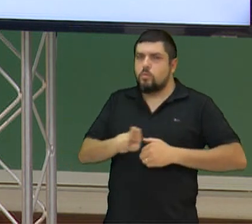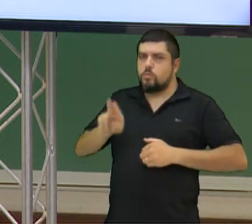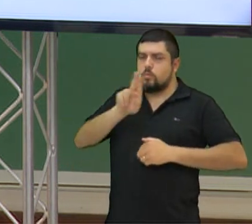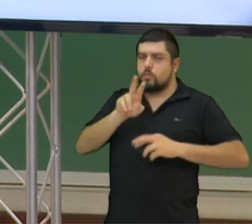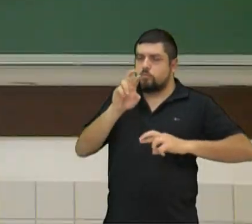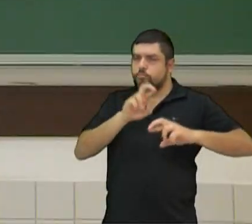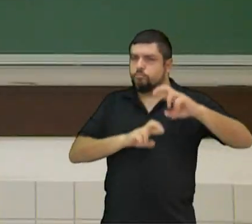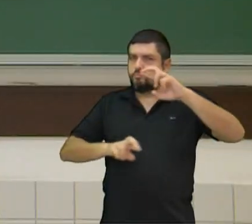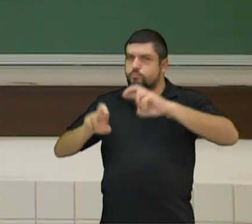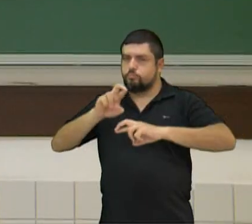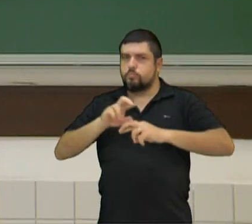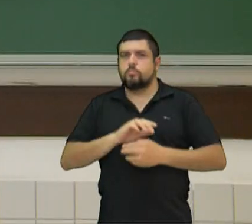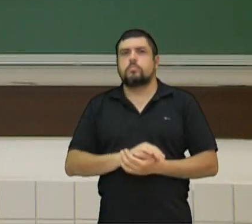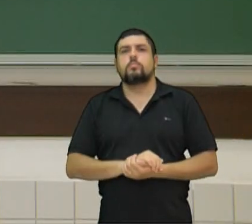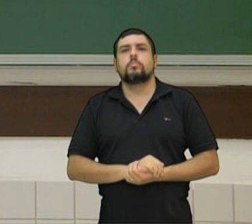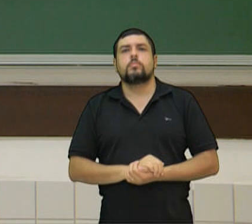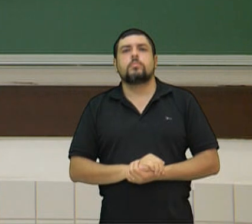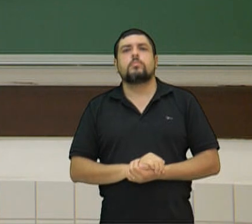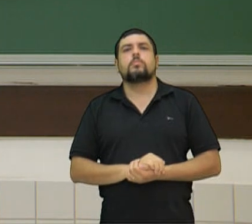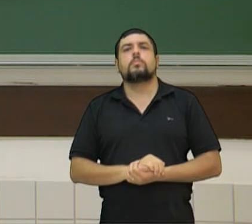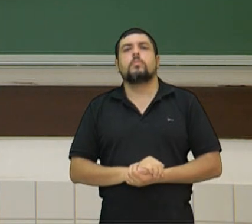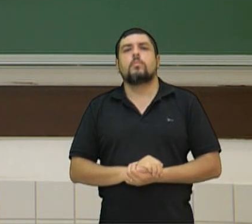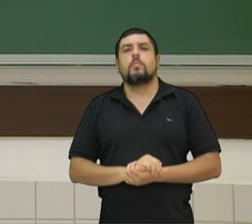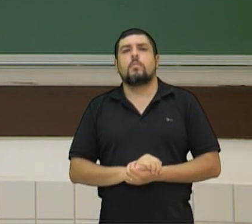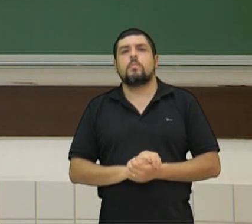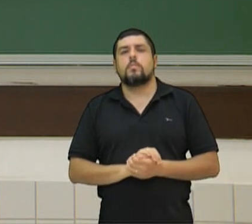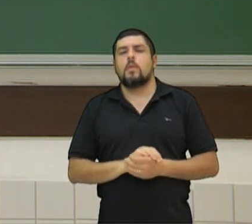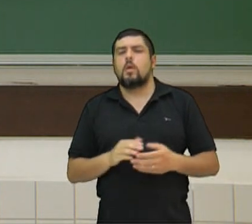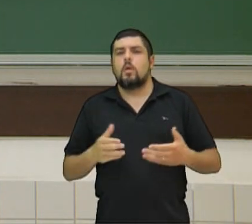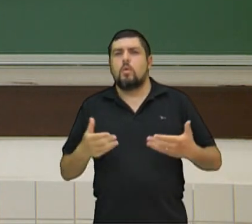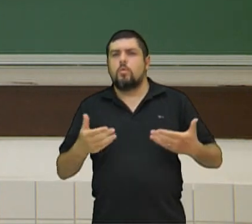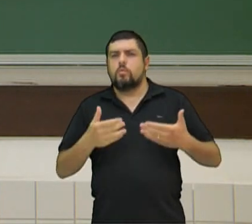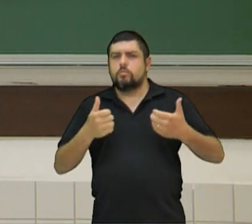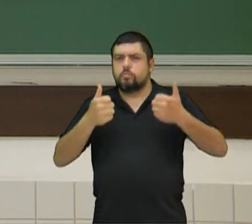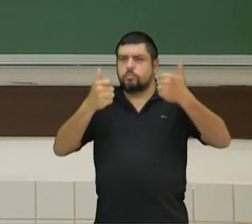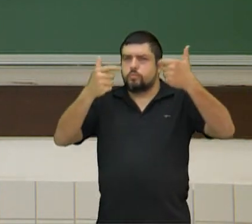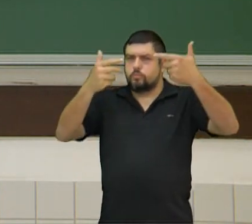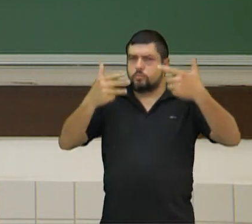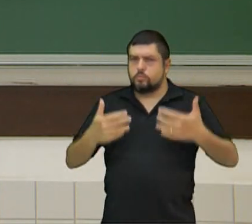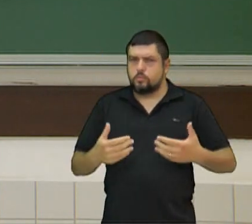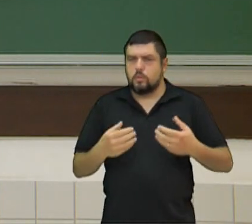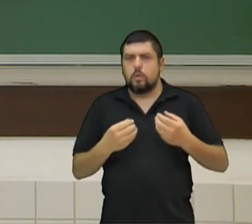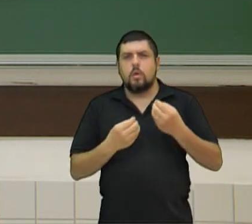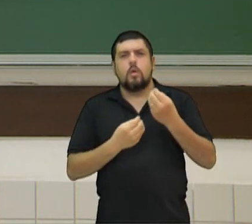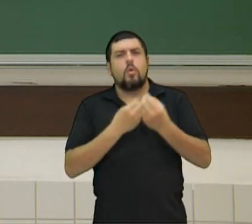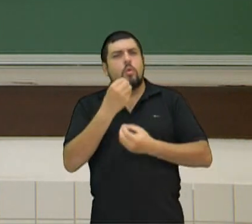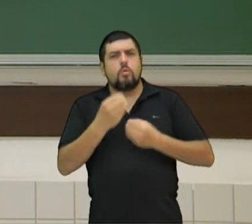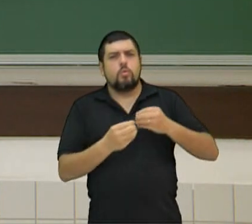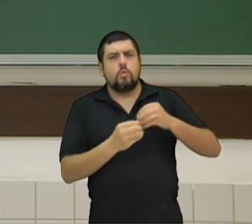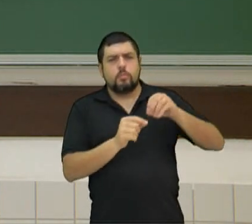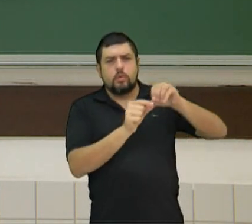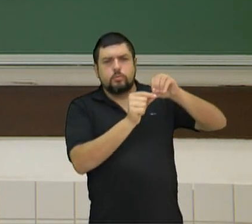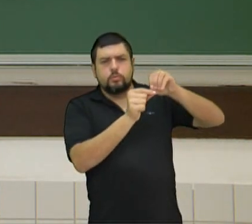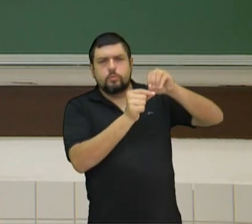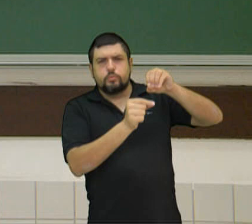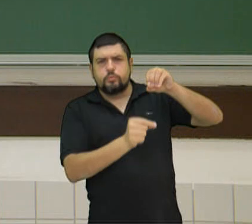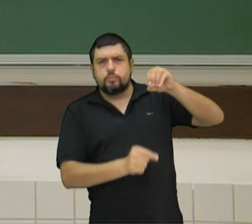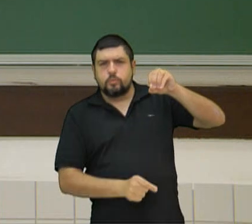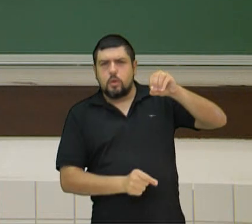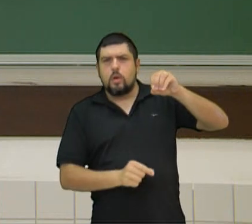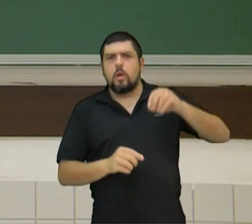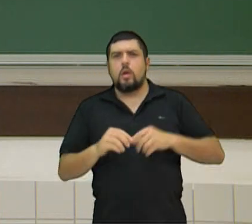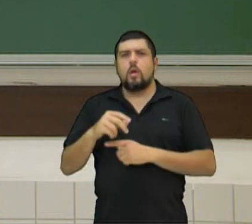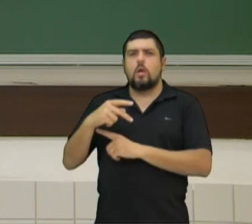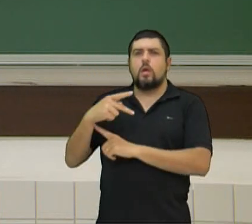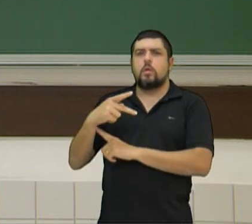gente? Pessoal, então, vamos falar um pouquinho aqui sobre o sistema de polias. Vamos com certeza gostar muito dessa aula aqui, porque hoje nós temos umas